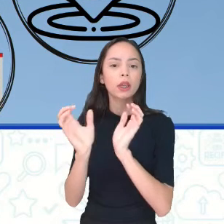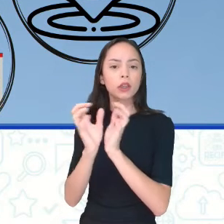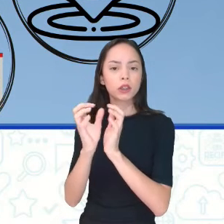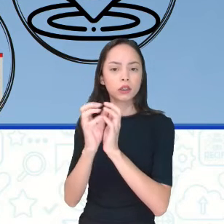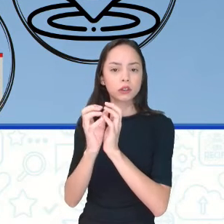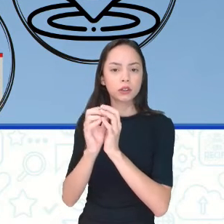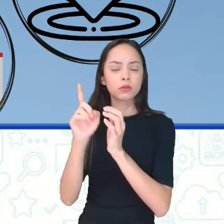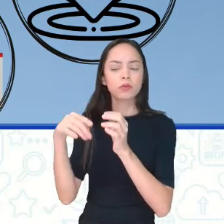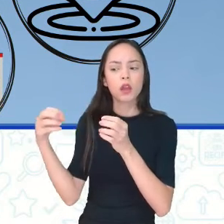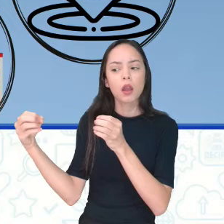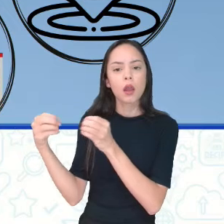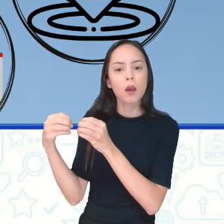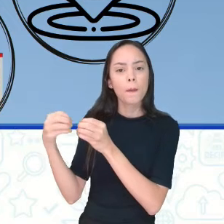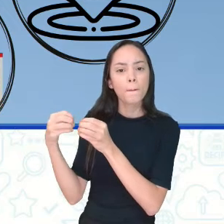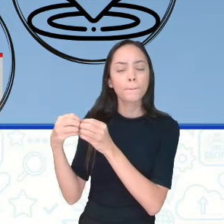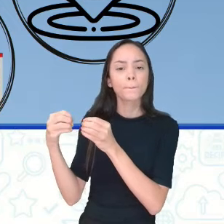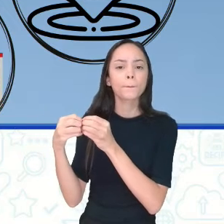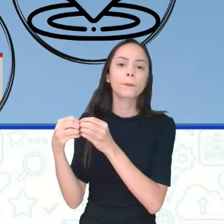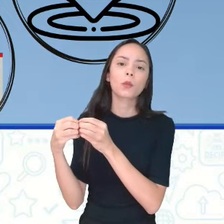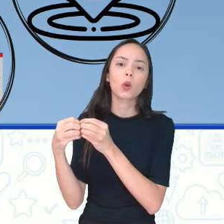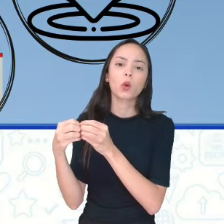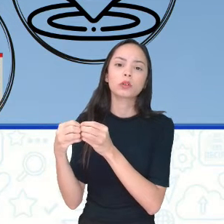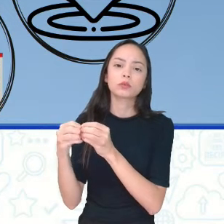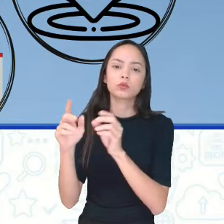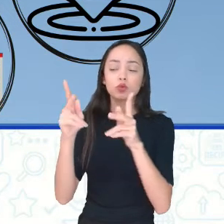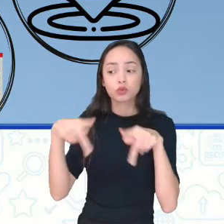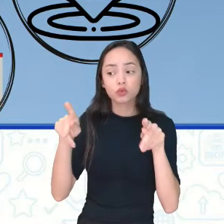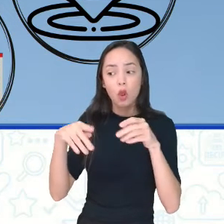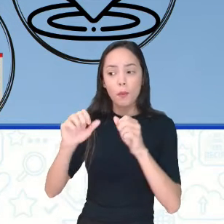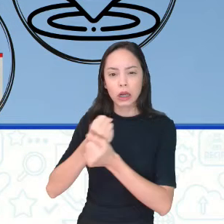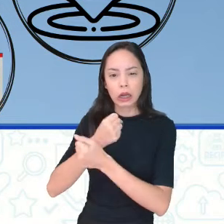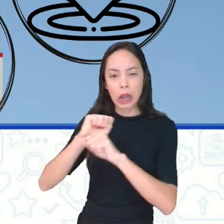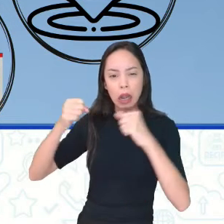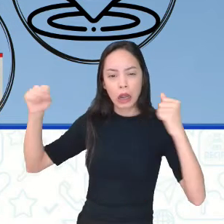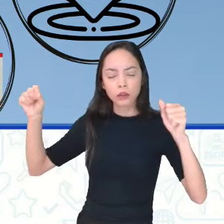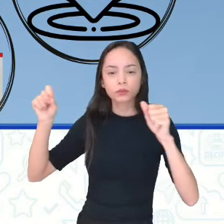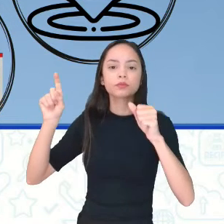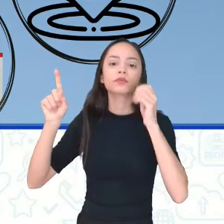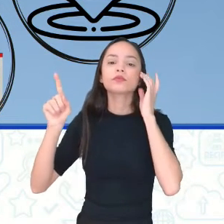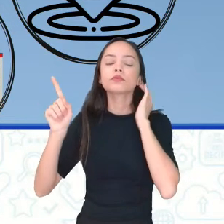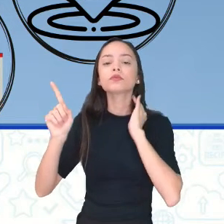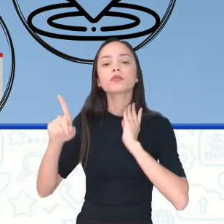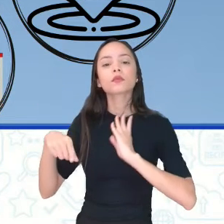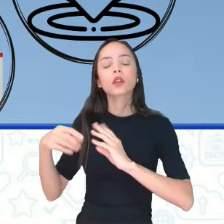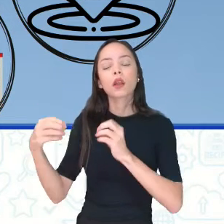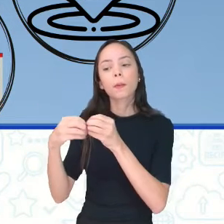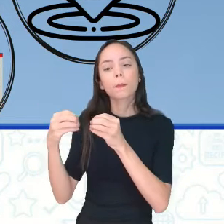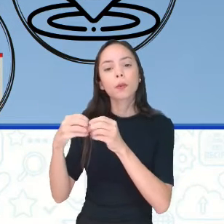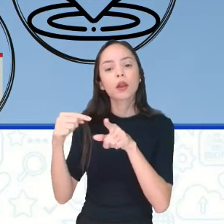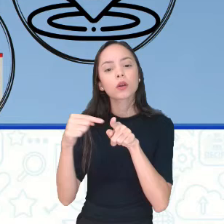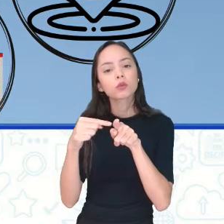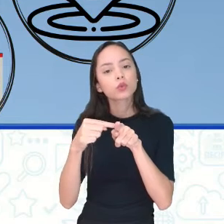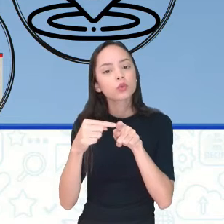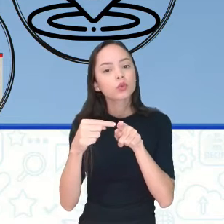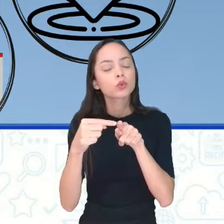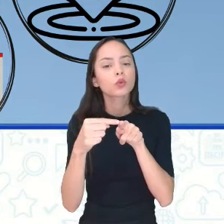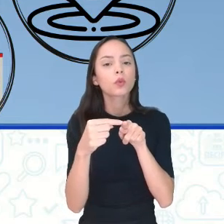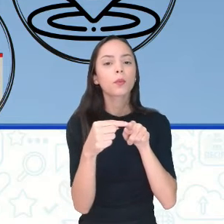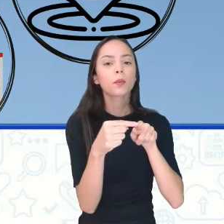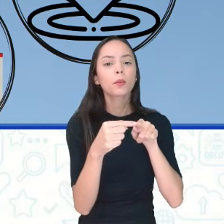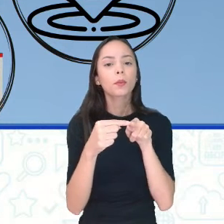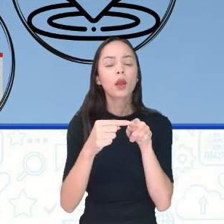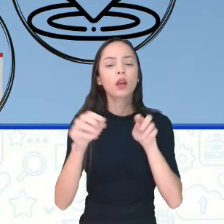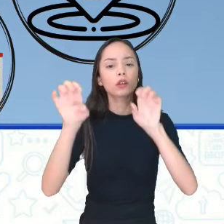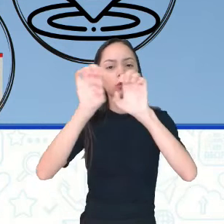está bem próximo, né? Os grandões, eles estão bem próximos de bairros com menos